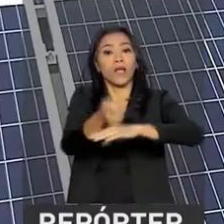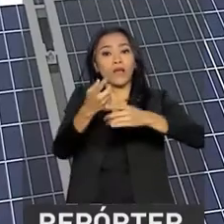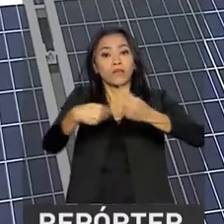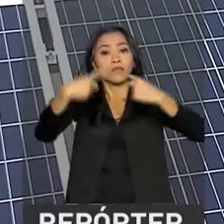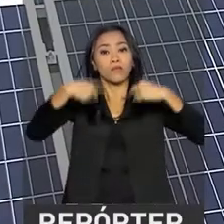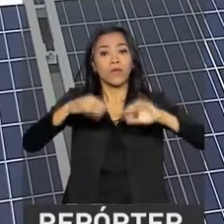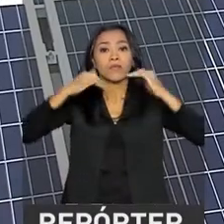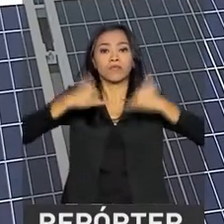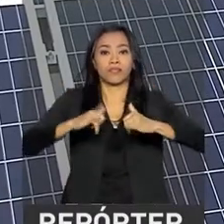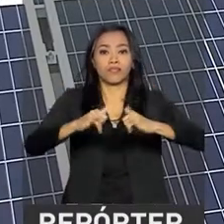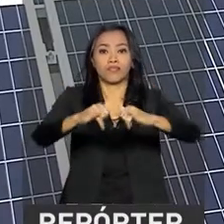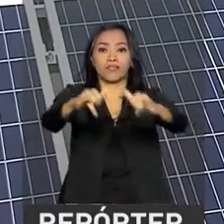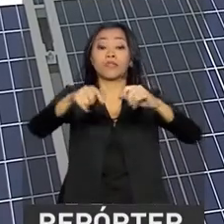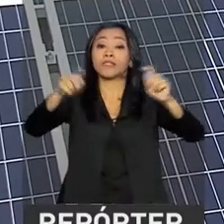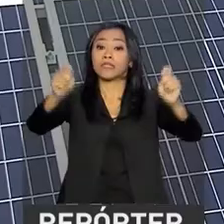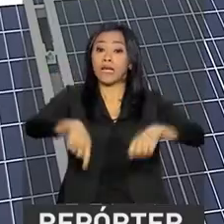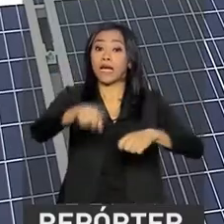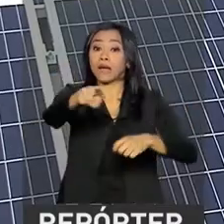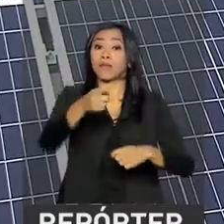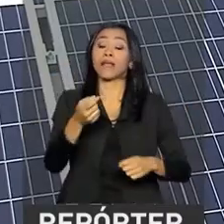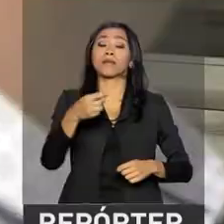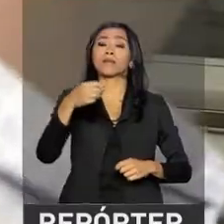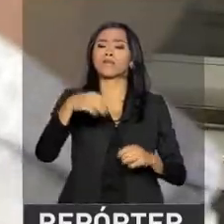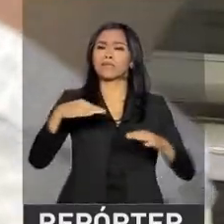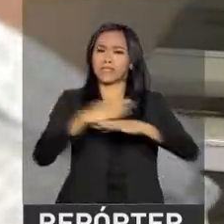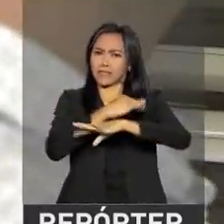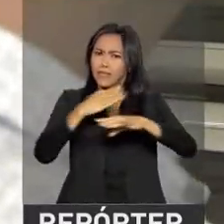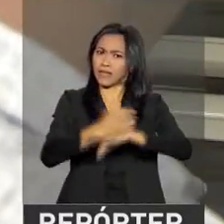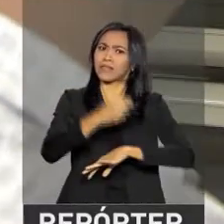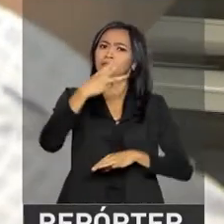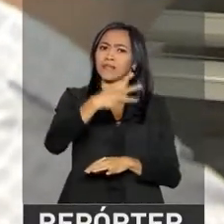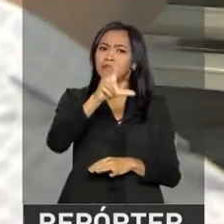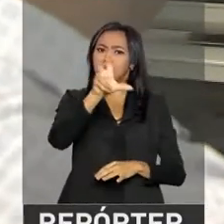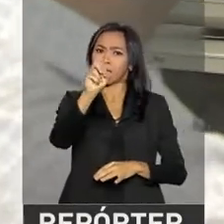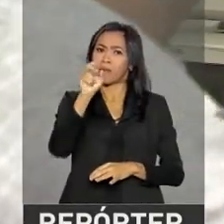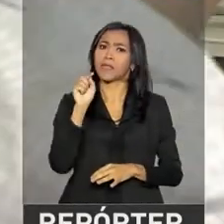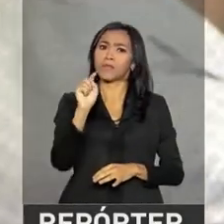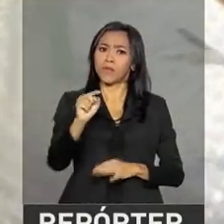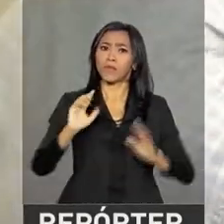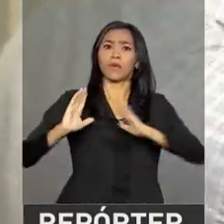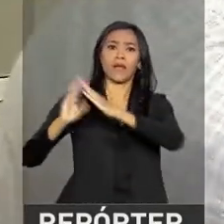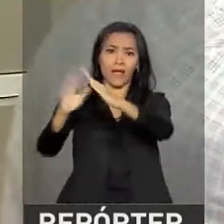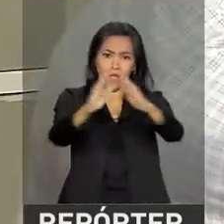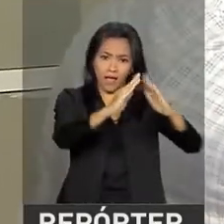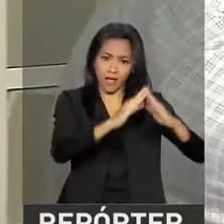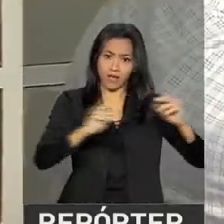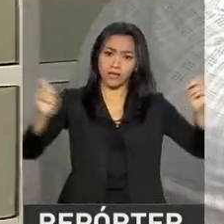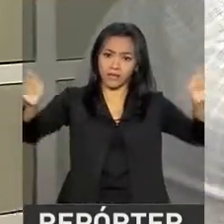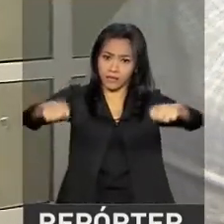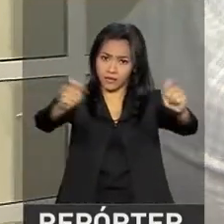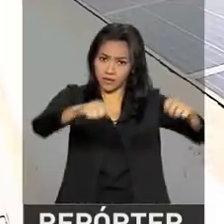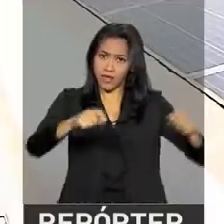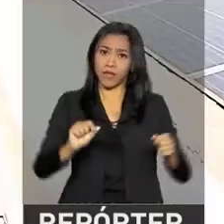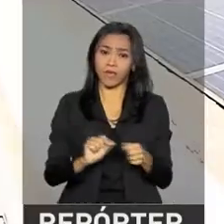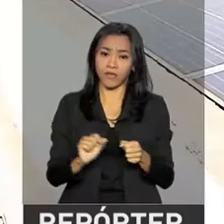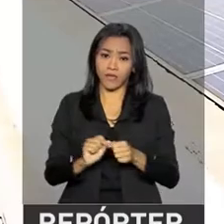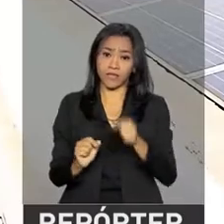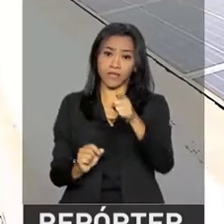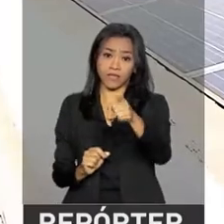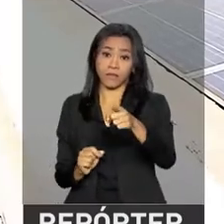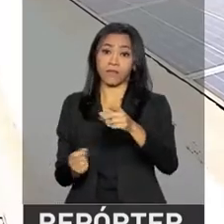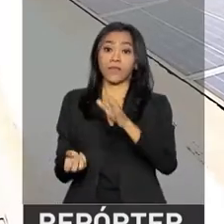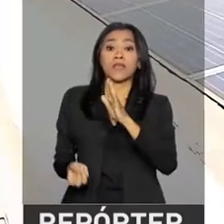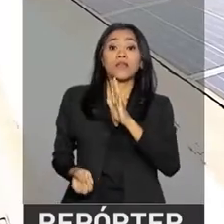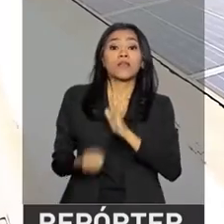abastecer uma cidade com 350 mil casos em 2007 foram feitas quase cinco mil novas ligações instalação